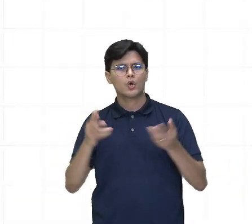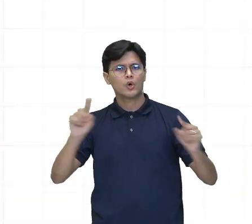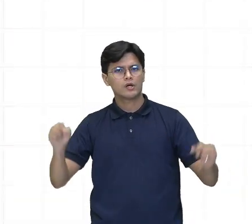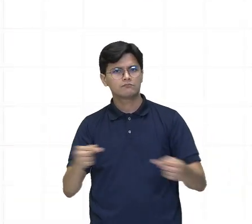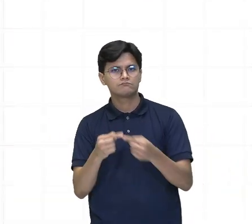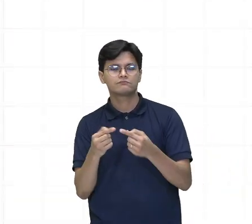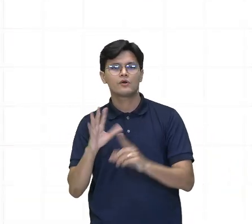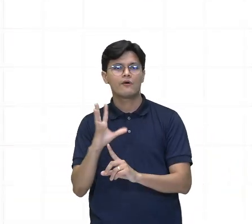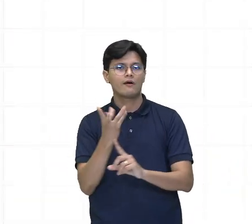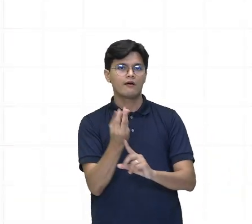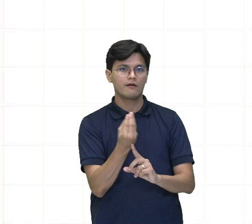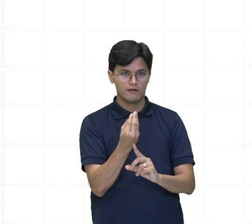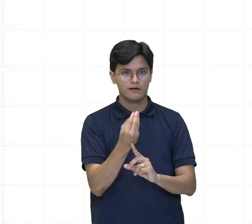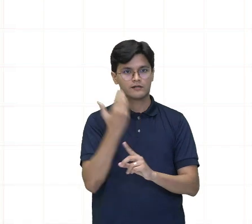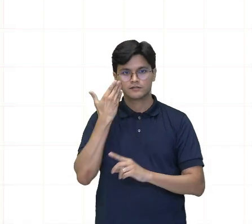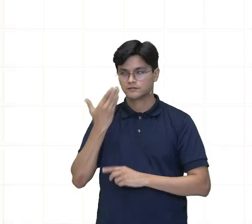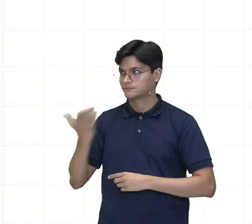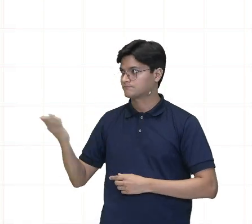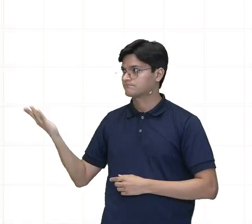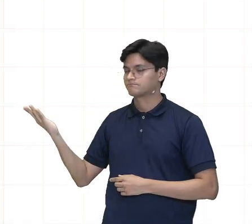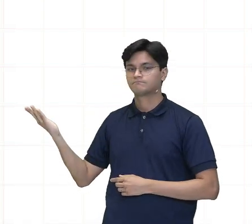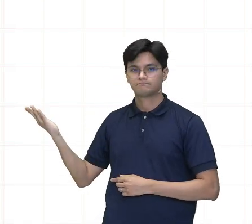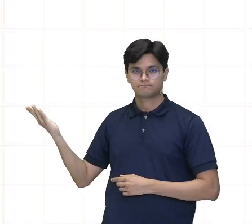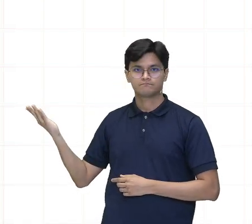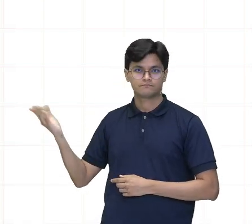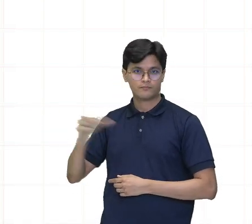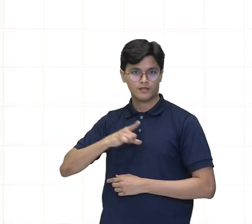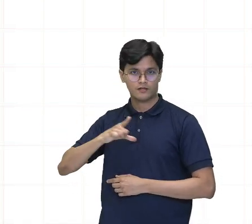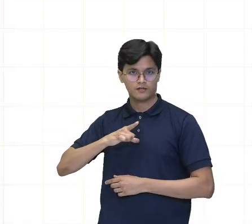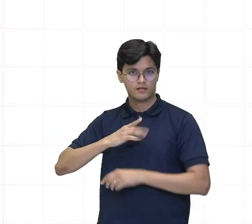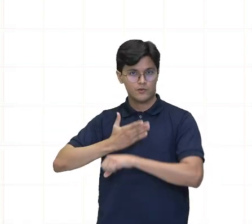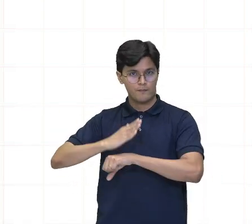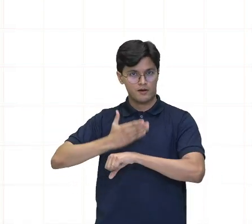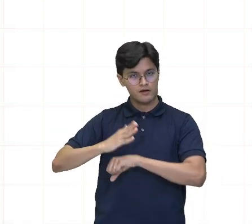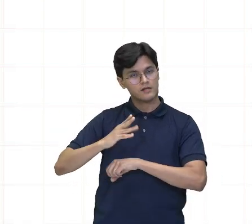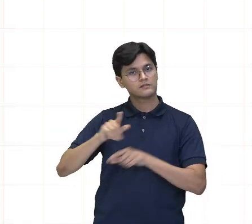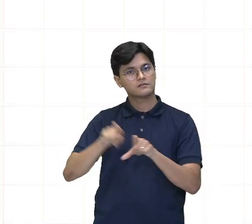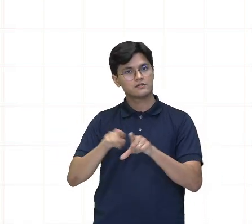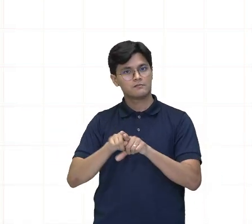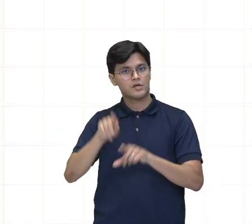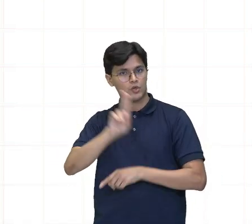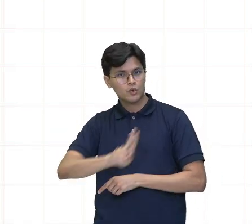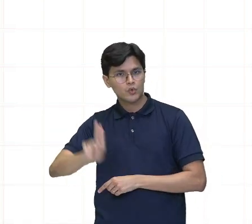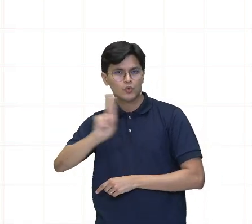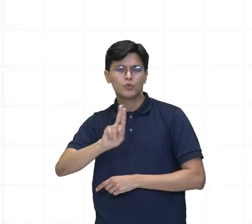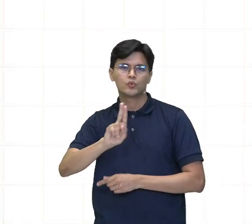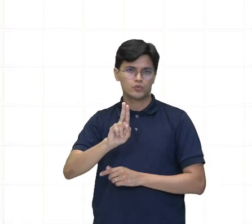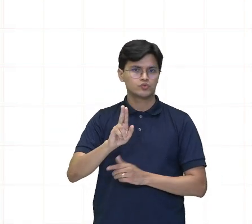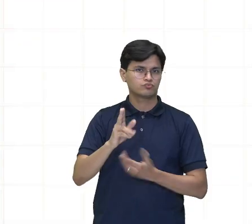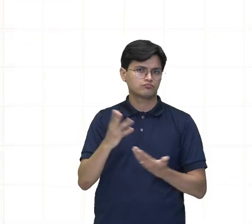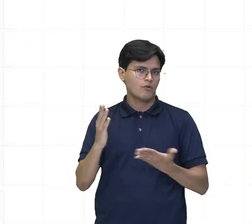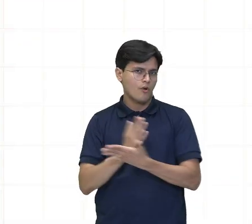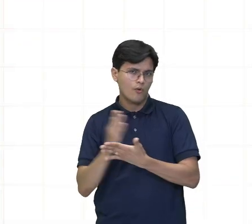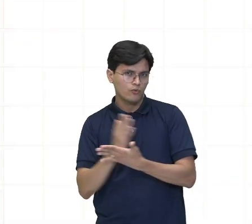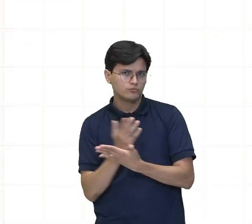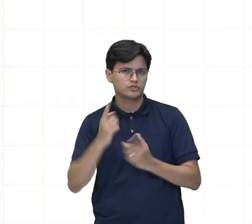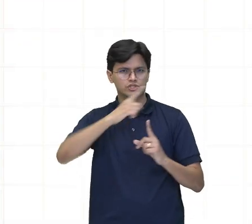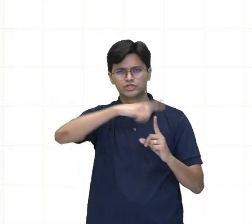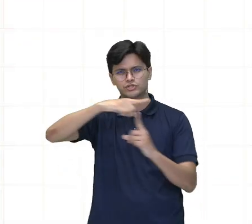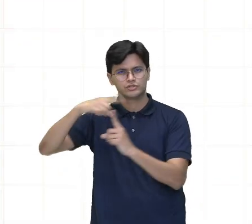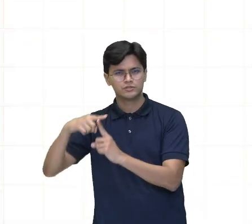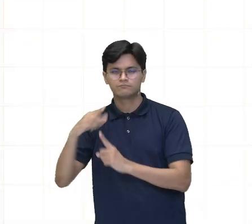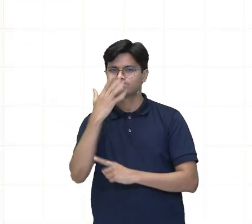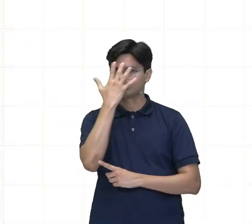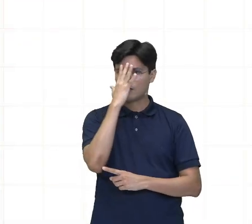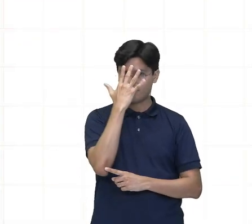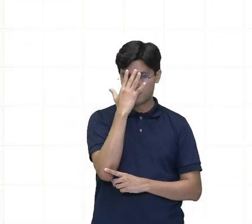né, a prática, né, e o uso de algumas máscaras africanas. Então, trouxemos aqui para